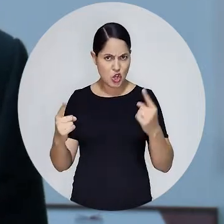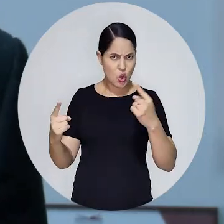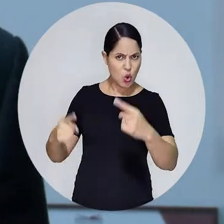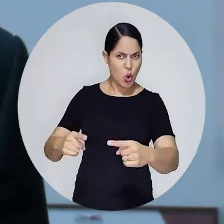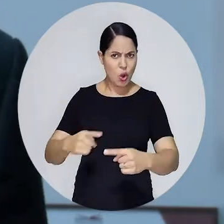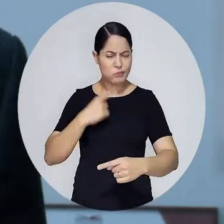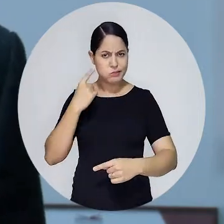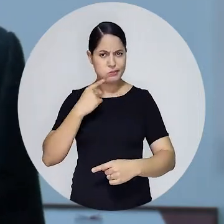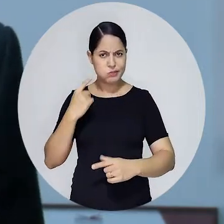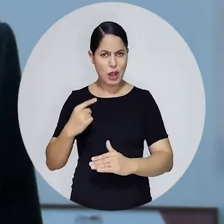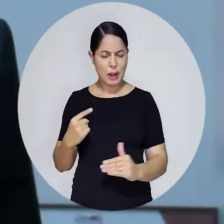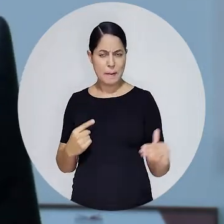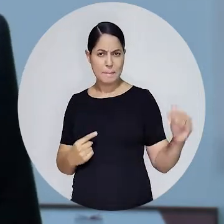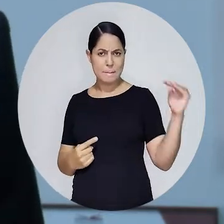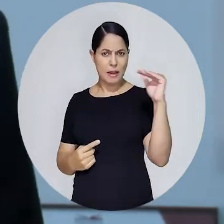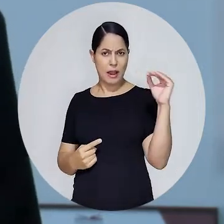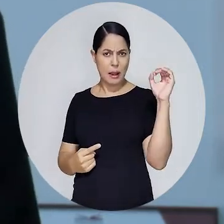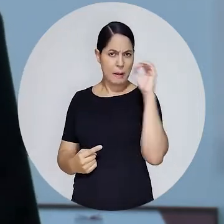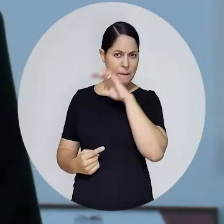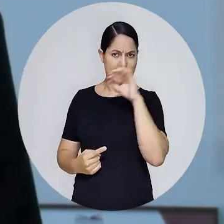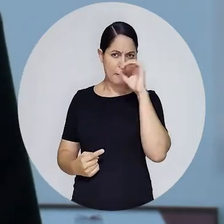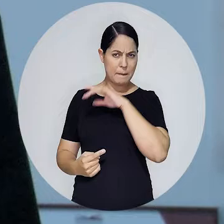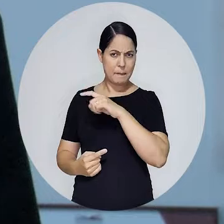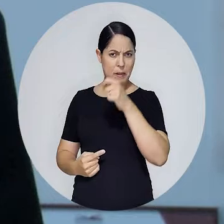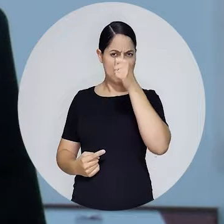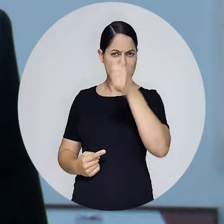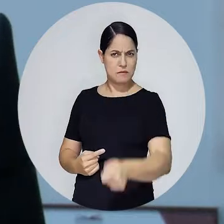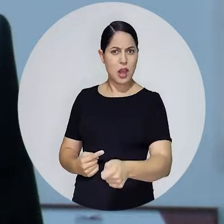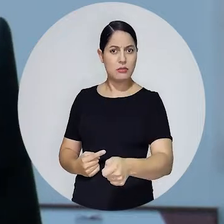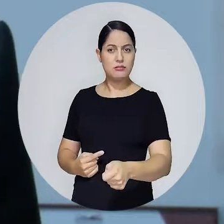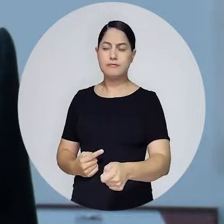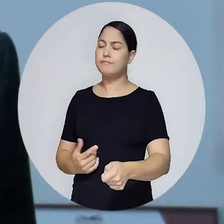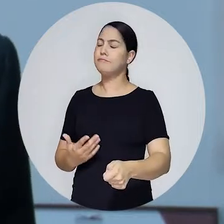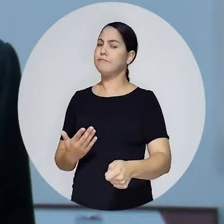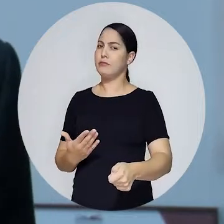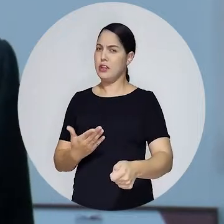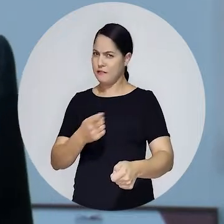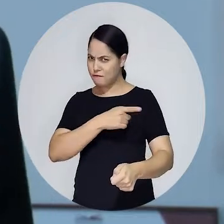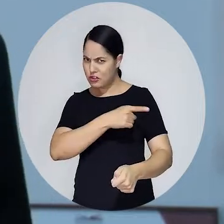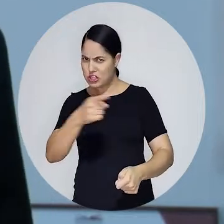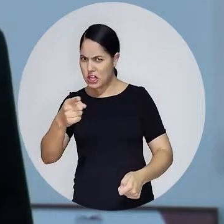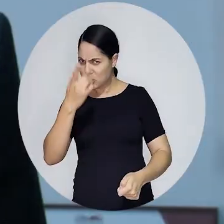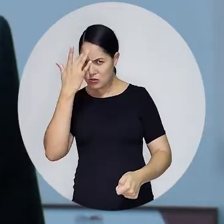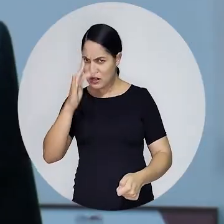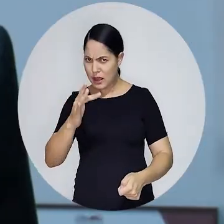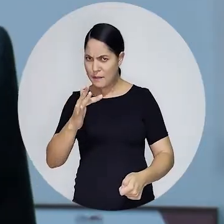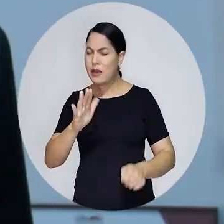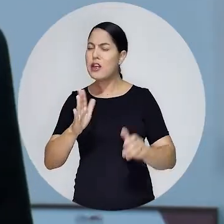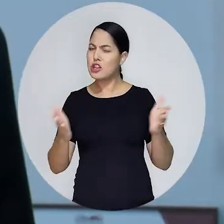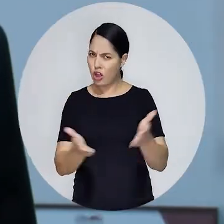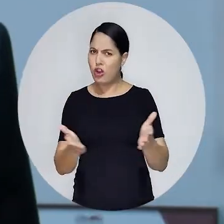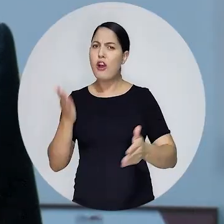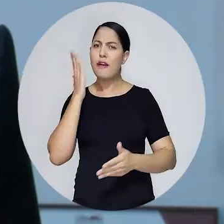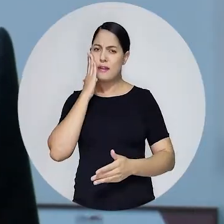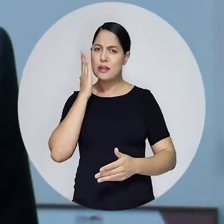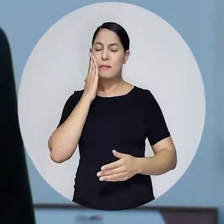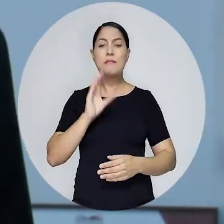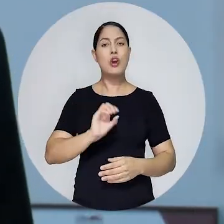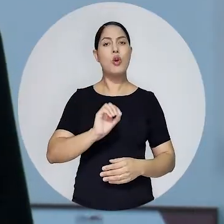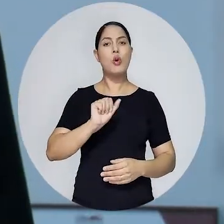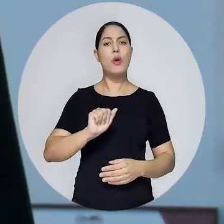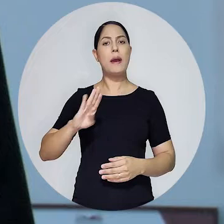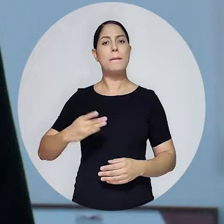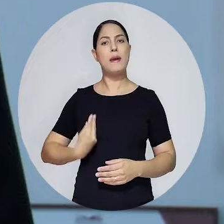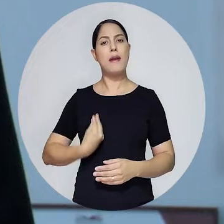que lançam contra a advocacia a arbitrariedade ou o abuso de poder, que saibam que a Ordem